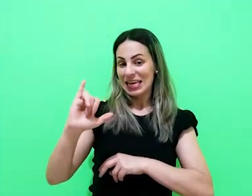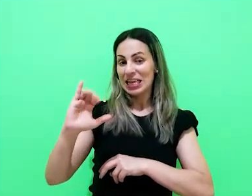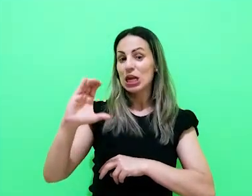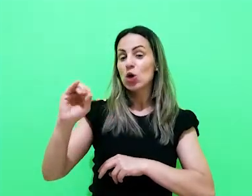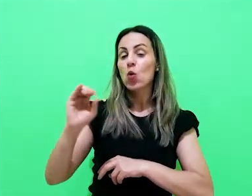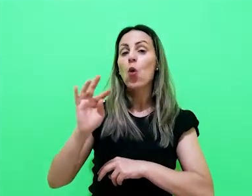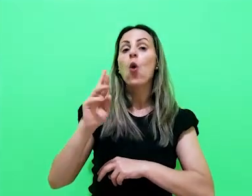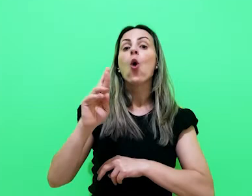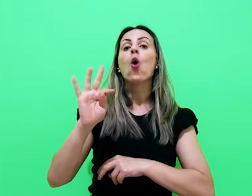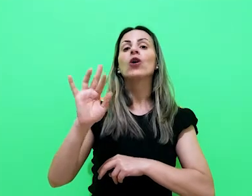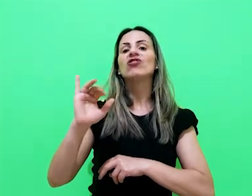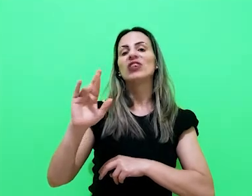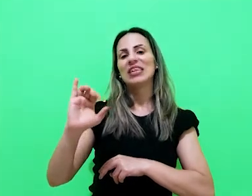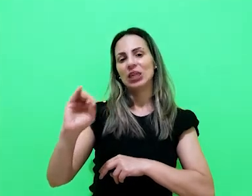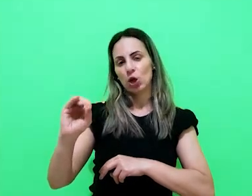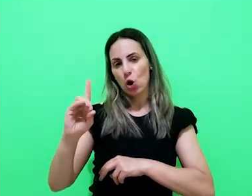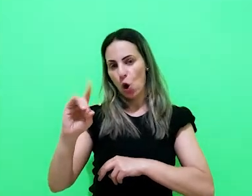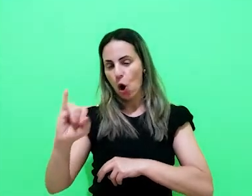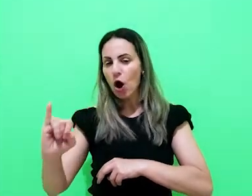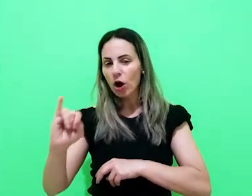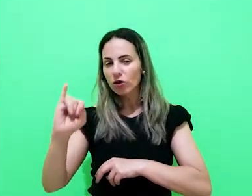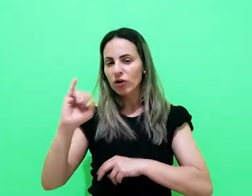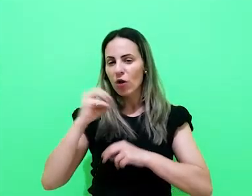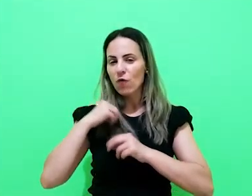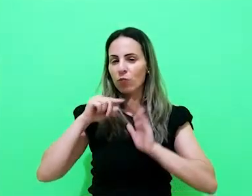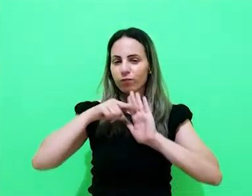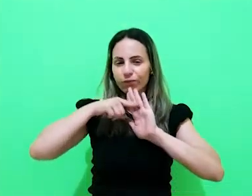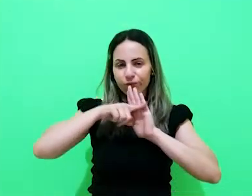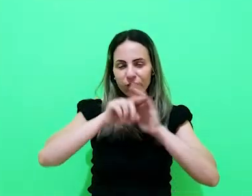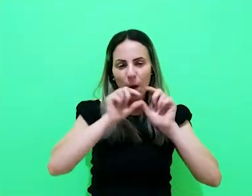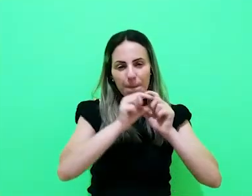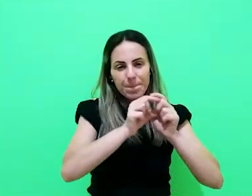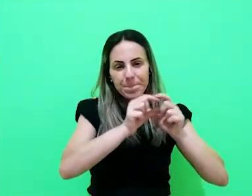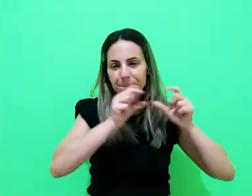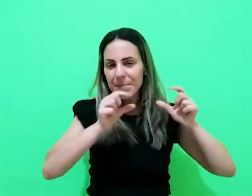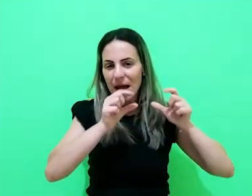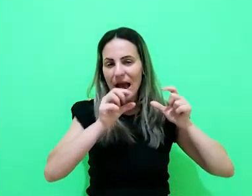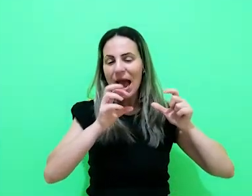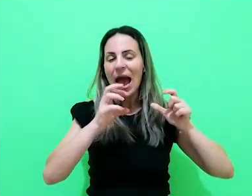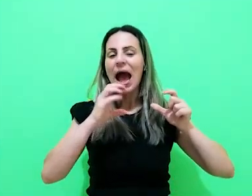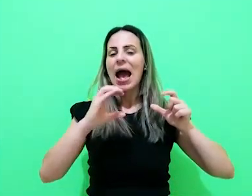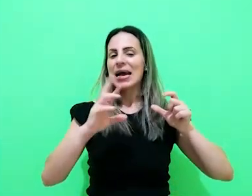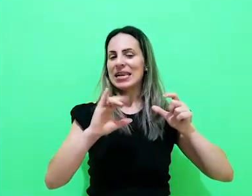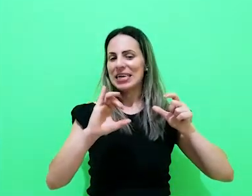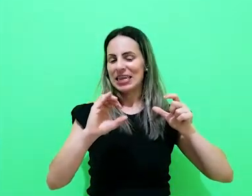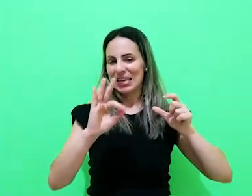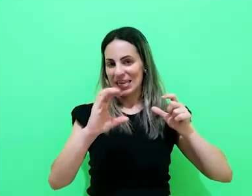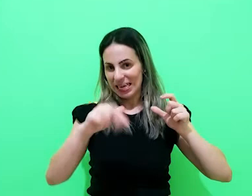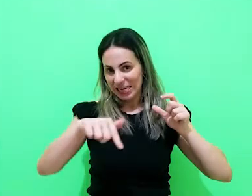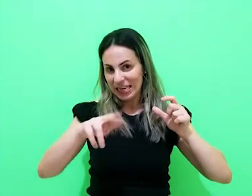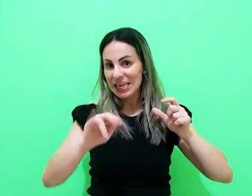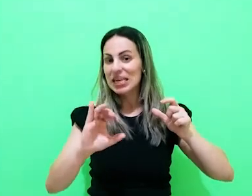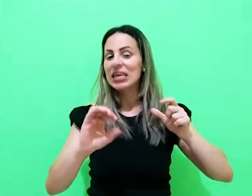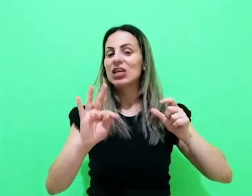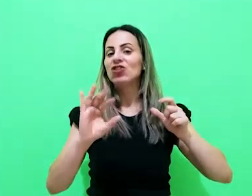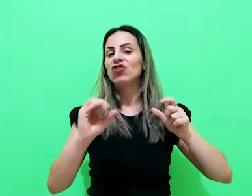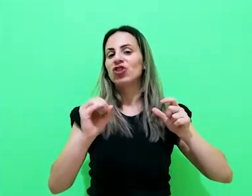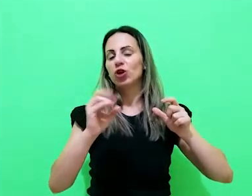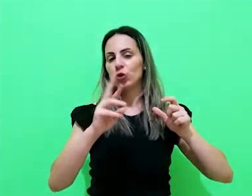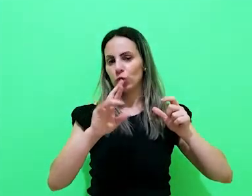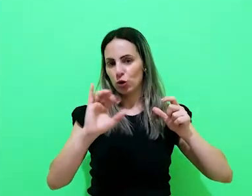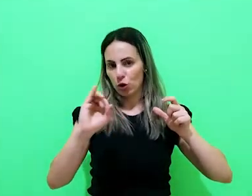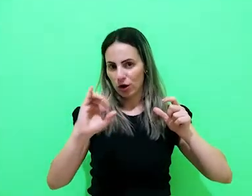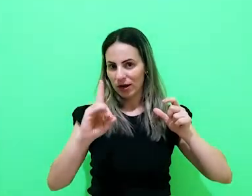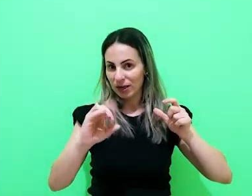cricotireoideostomia. Então, eu vou fazer um orifício na membrana cricotireoidea dessa vítima para que